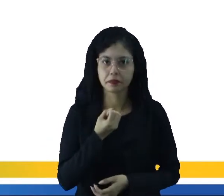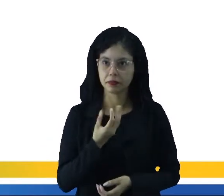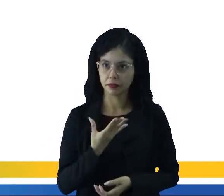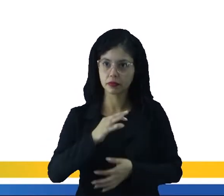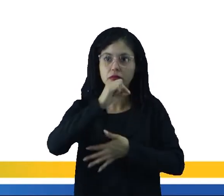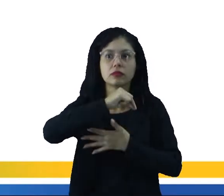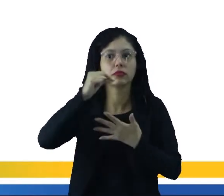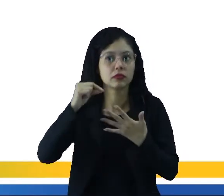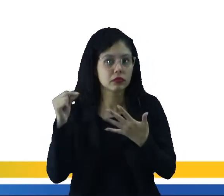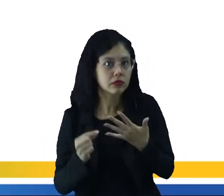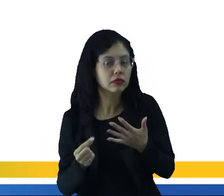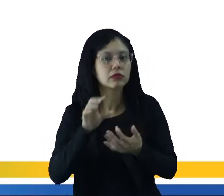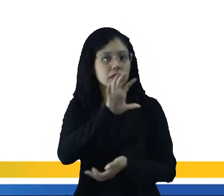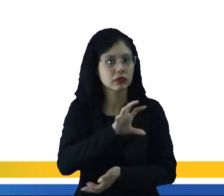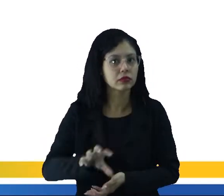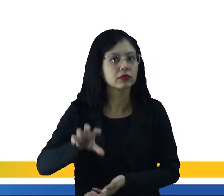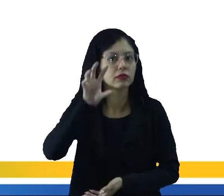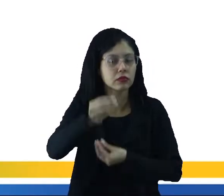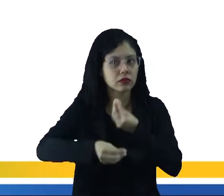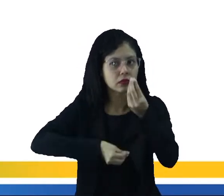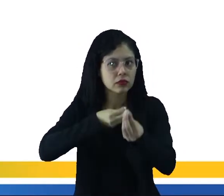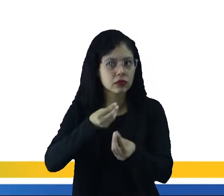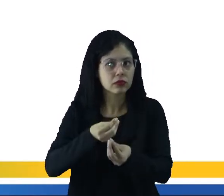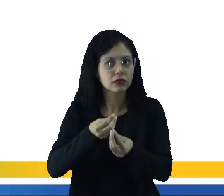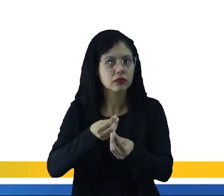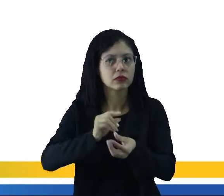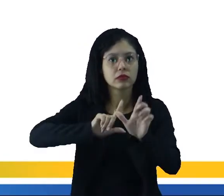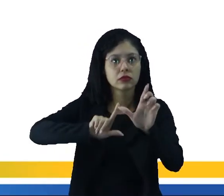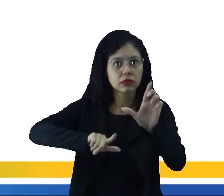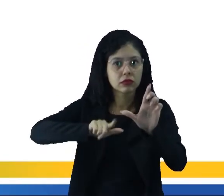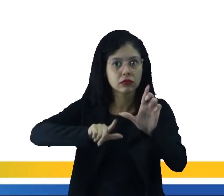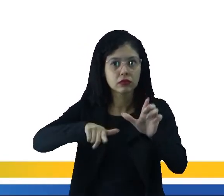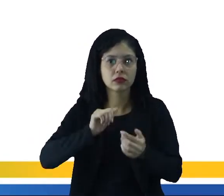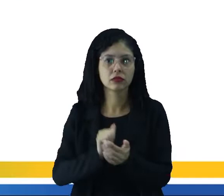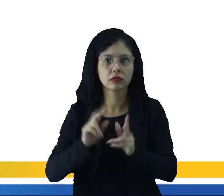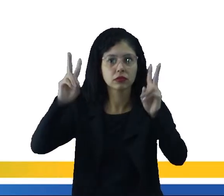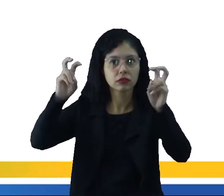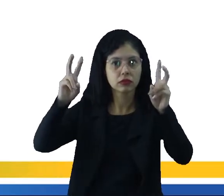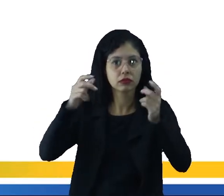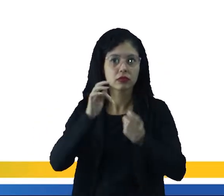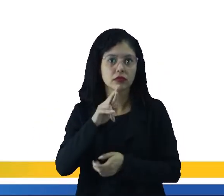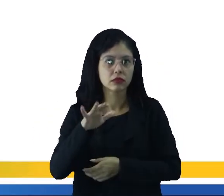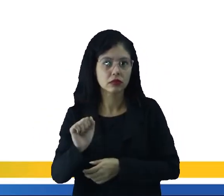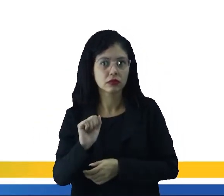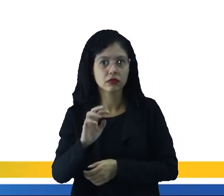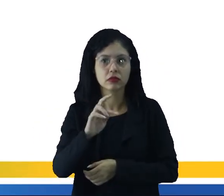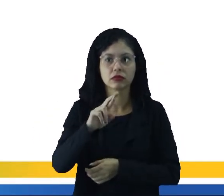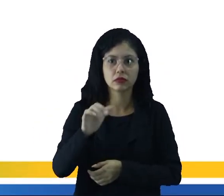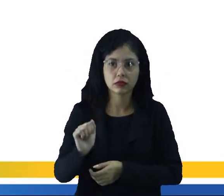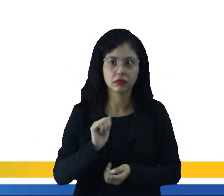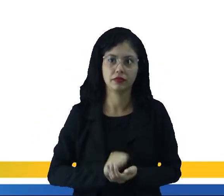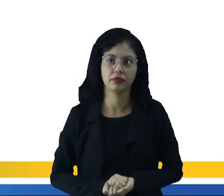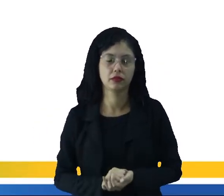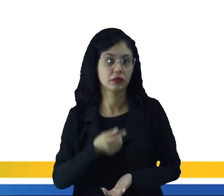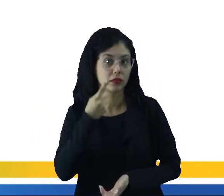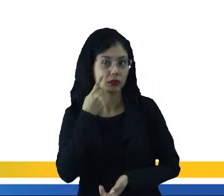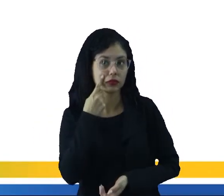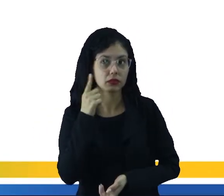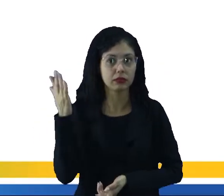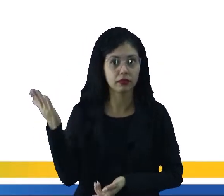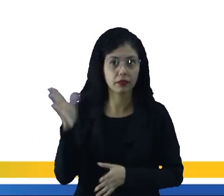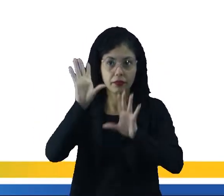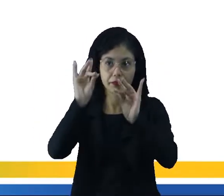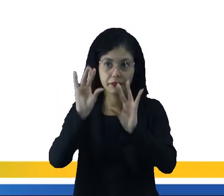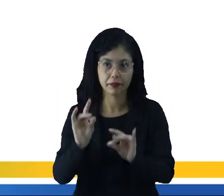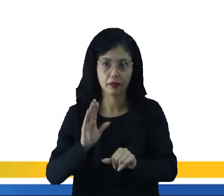bem os elementos do mapa, como legenda, título, fontes e contexto. Olha só esse detalhe